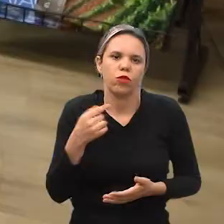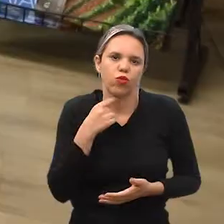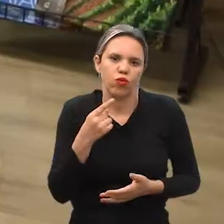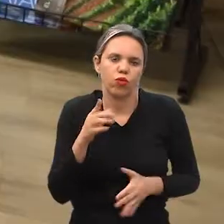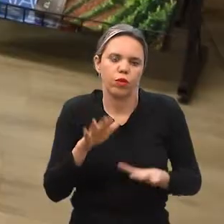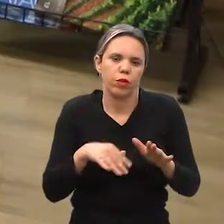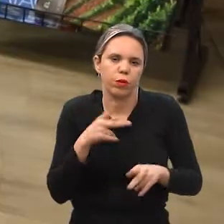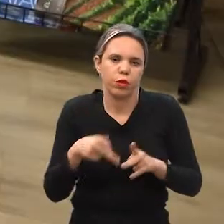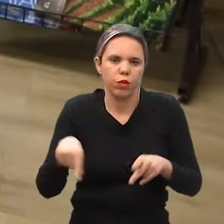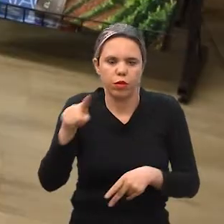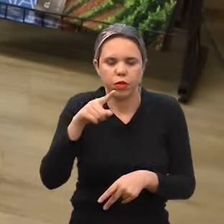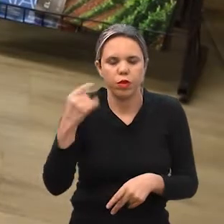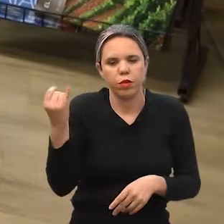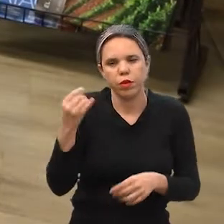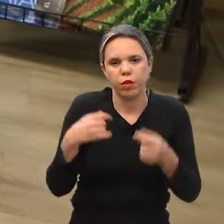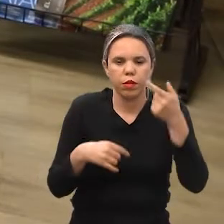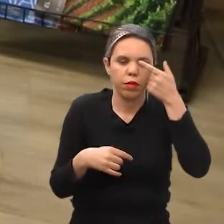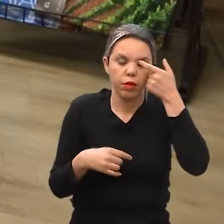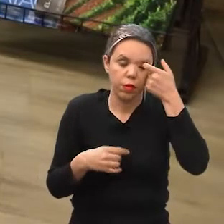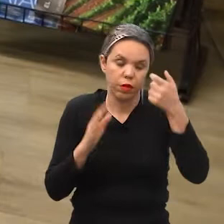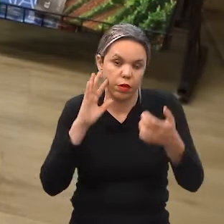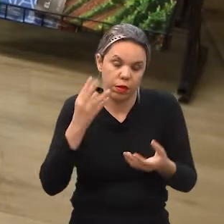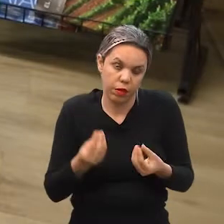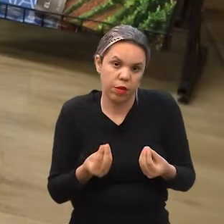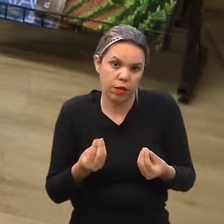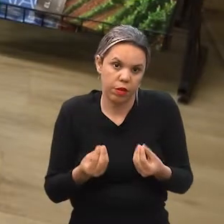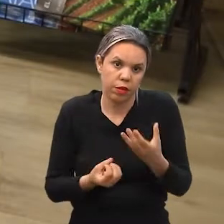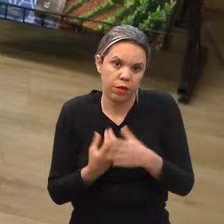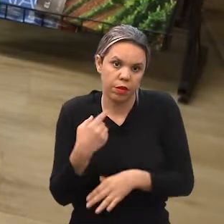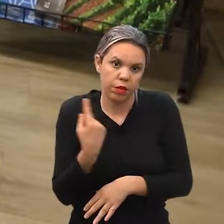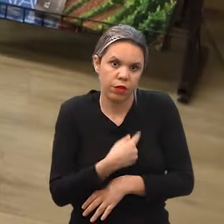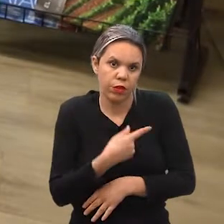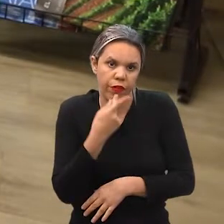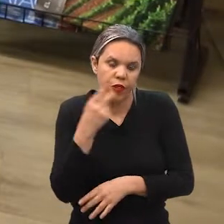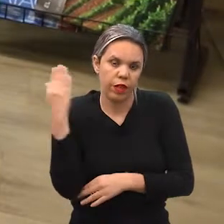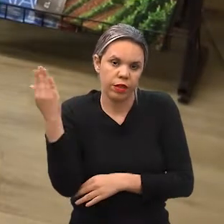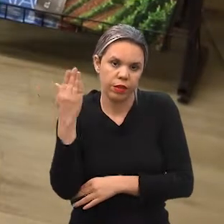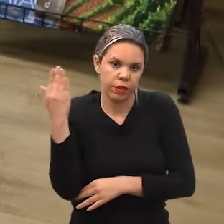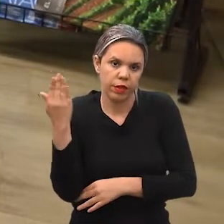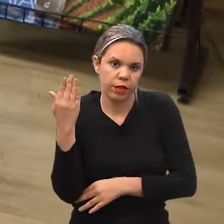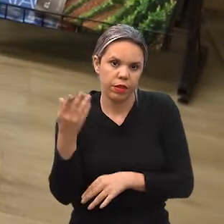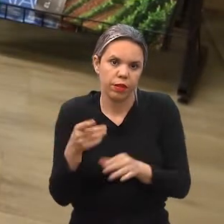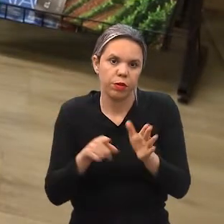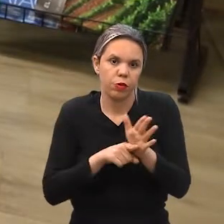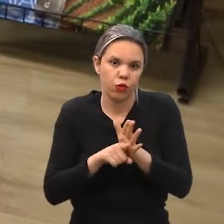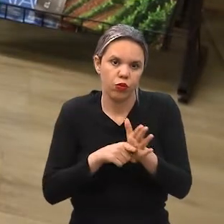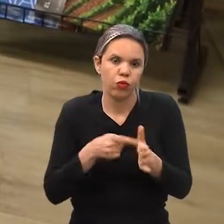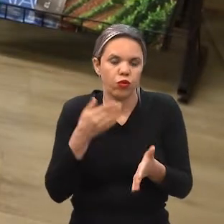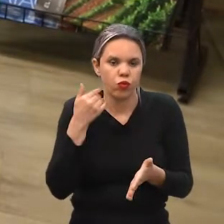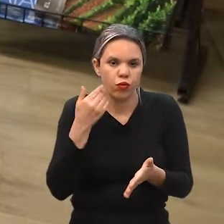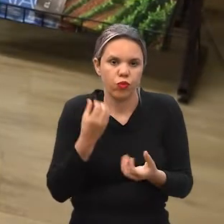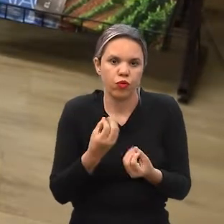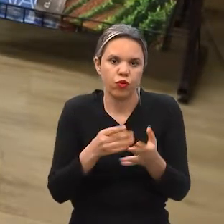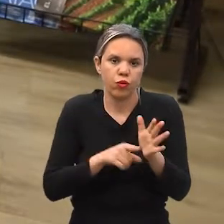importante que as pessoas também entendam isso. Quando a gente faz a previsão, a gente busca dados, a gente busca